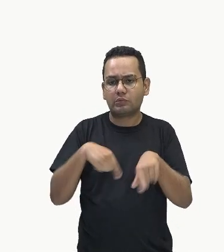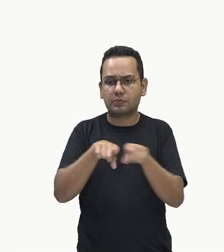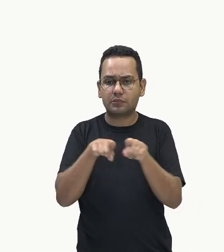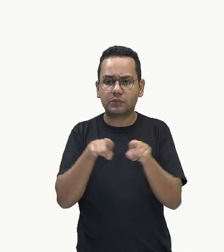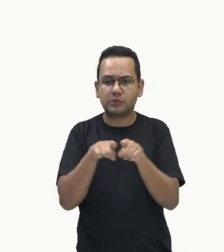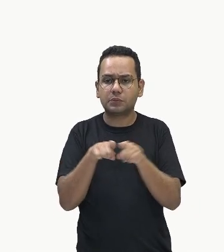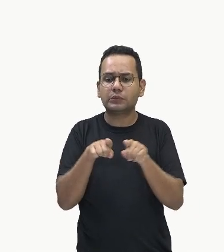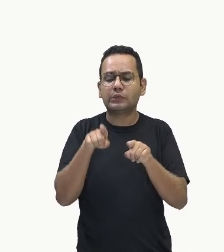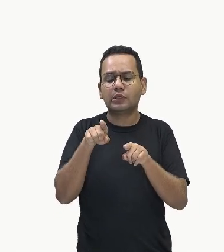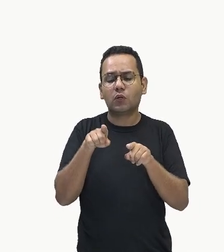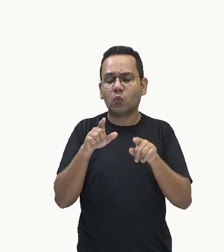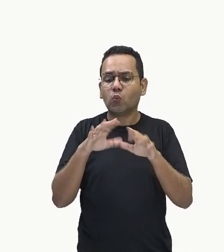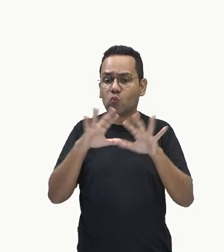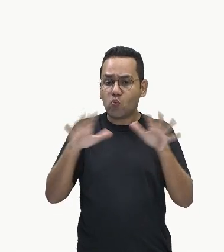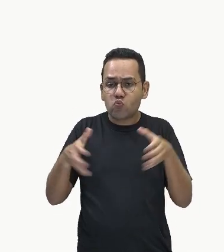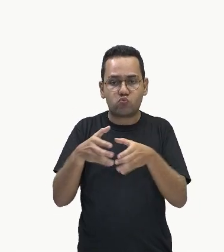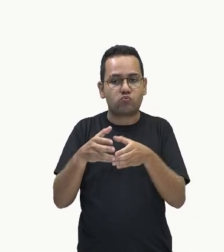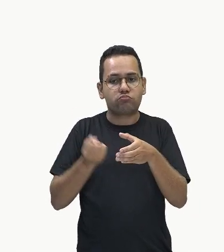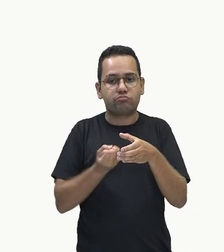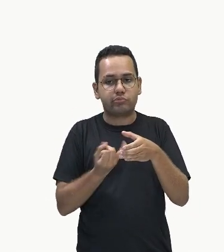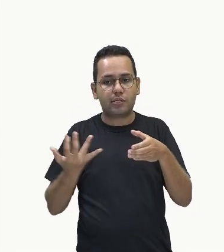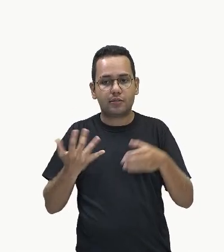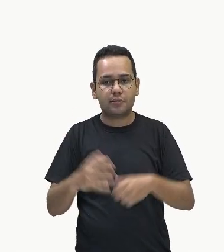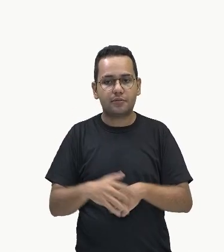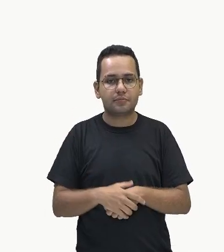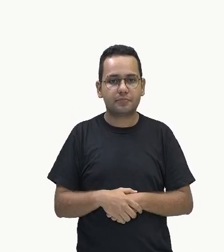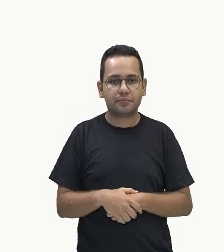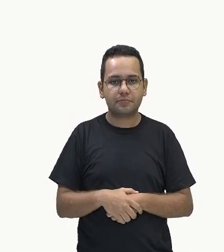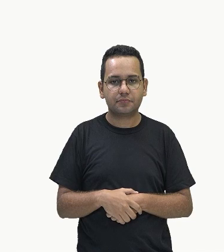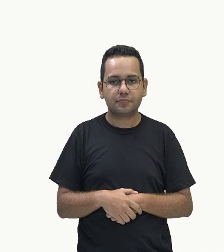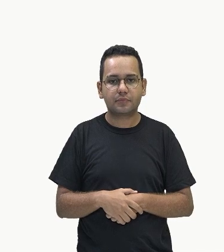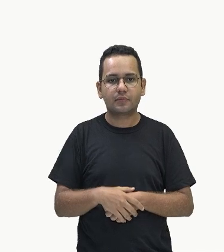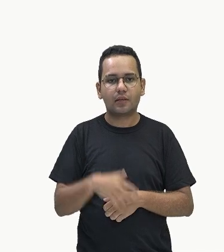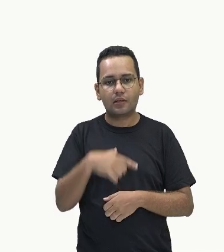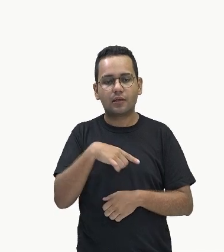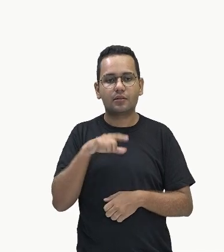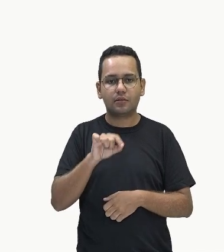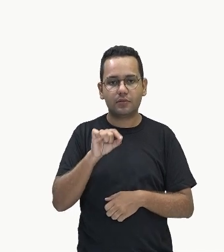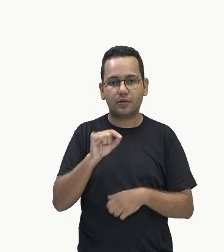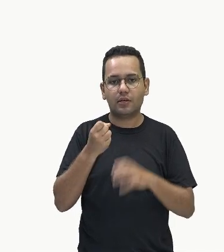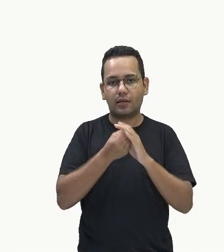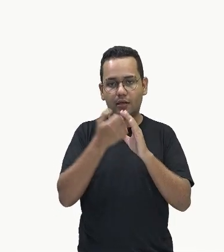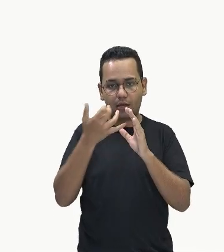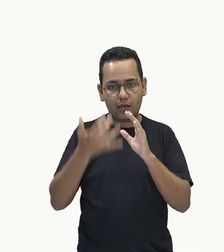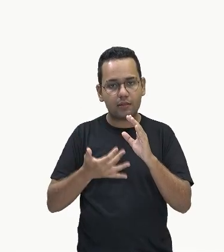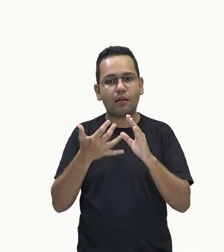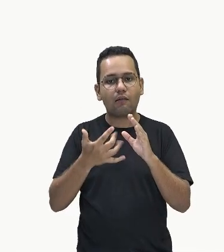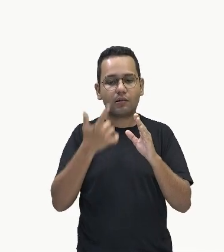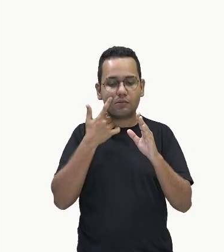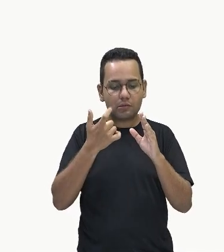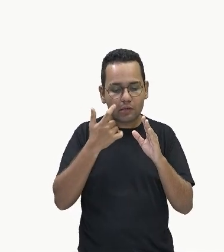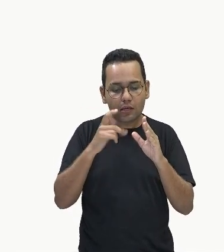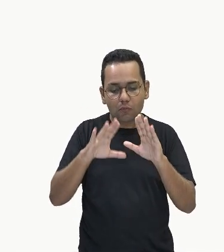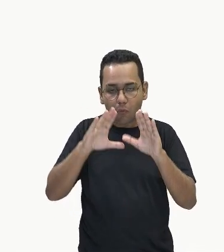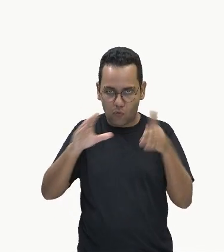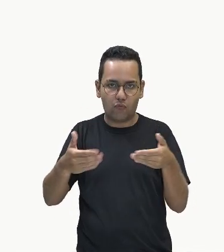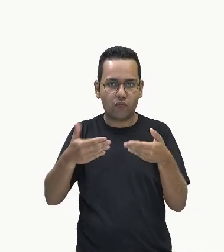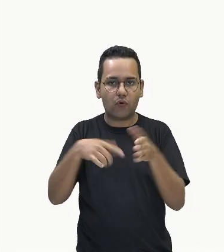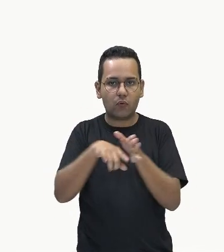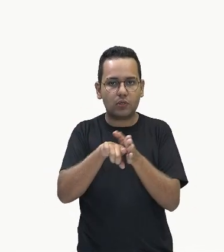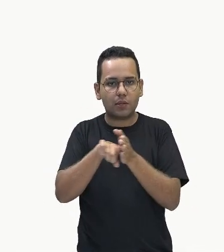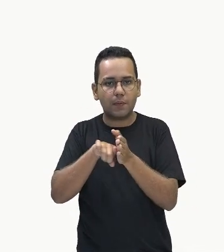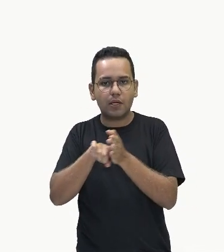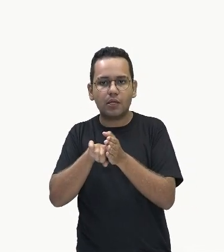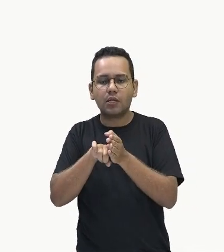ok? O conjunto de todos os elementos que tem a característica do interesse da pesquisa é